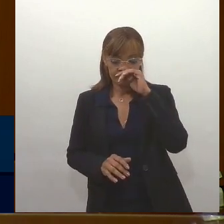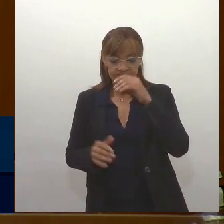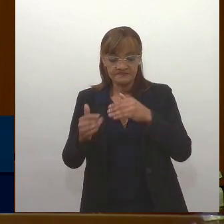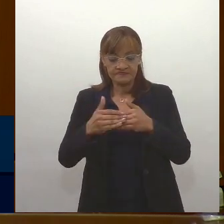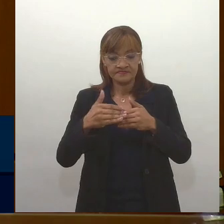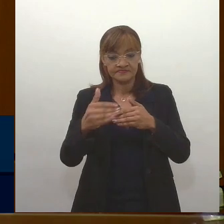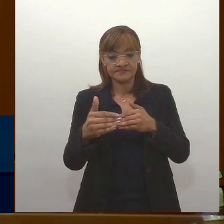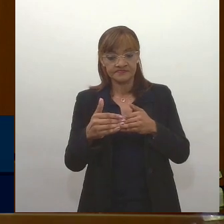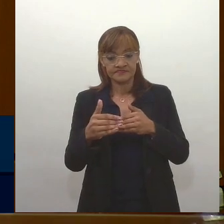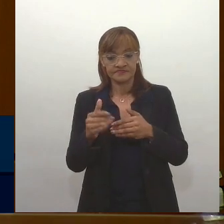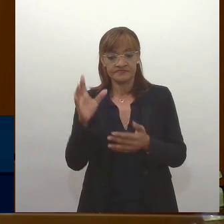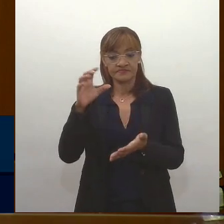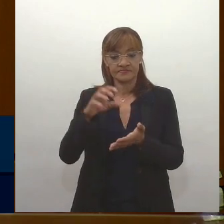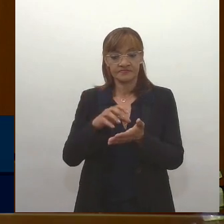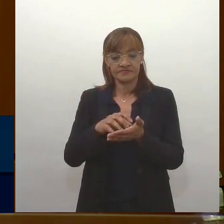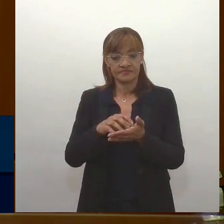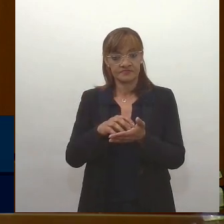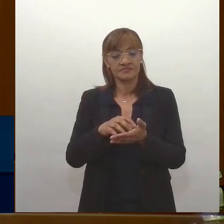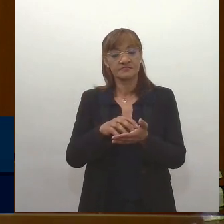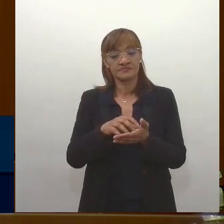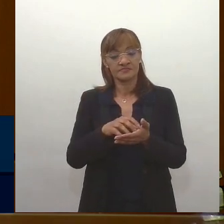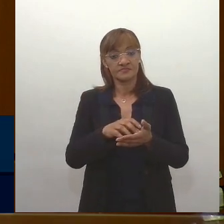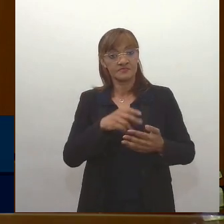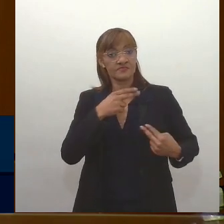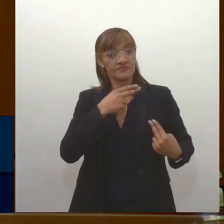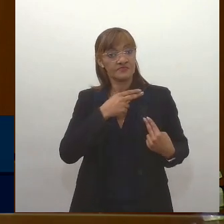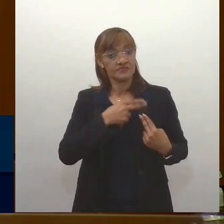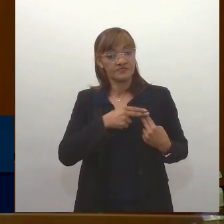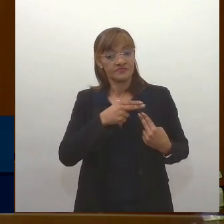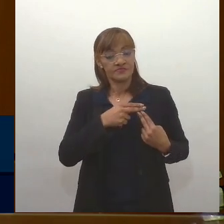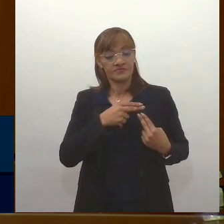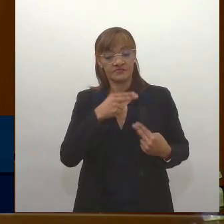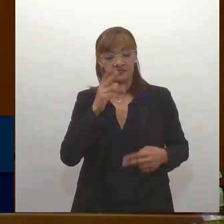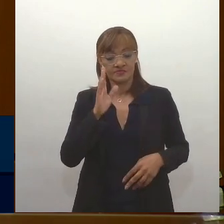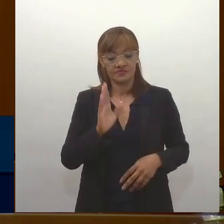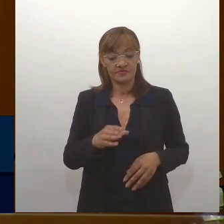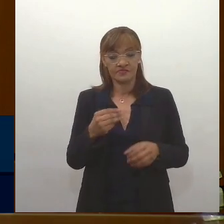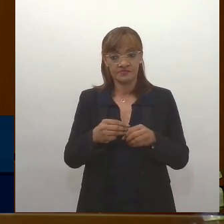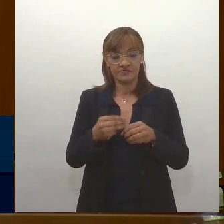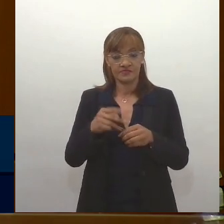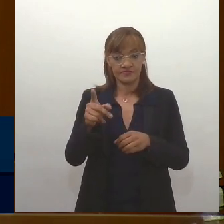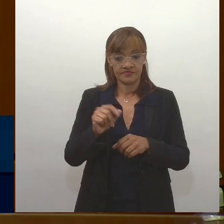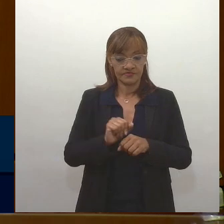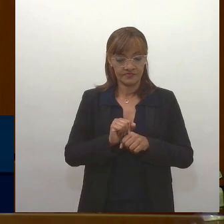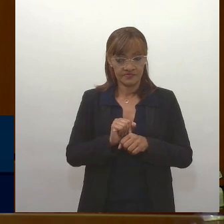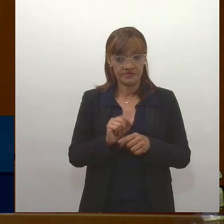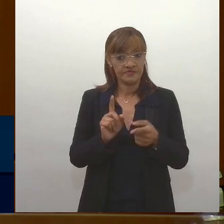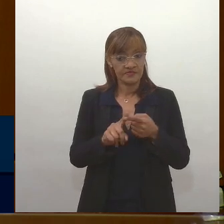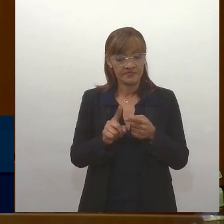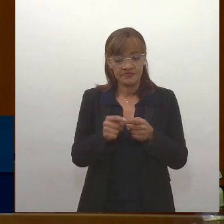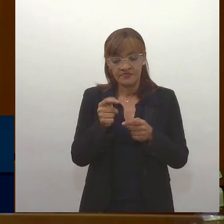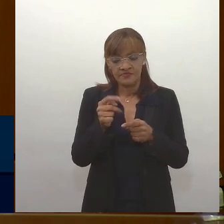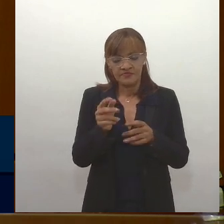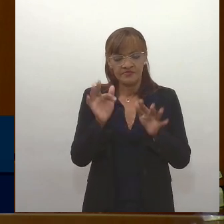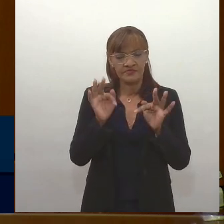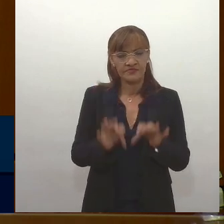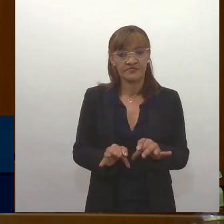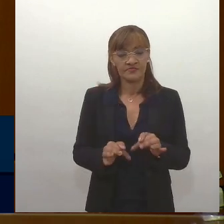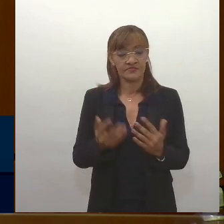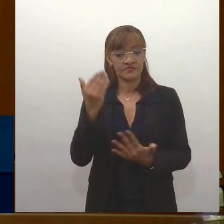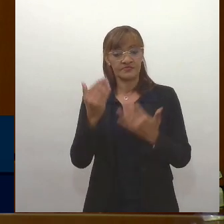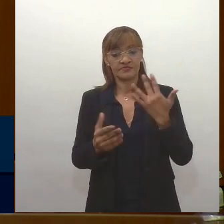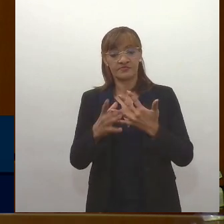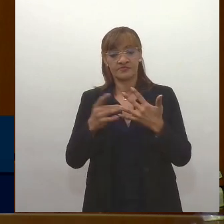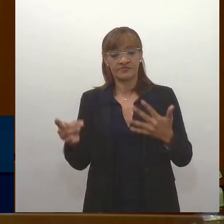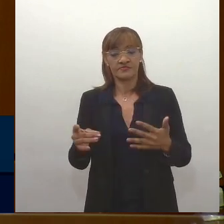Detran no município também está em fase de conclusão a licitação para a realização da obra da